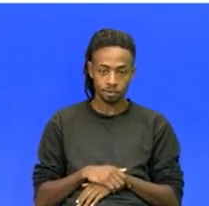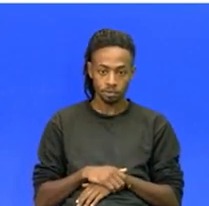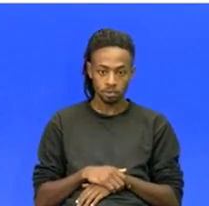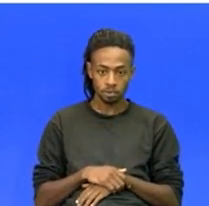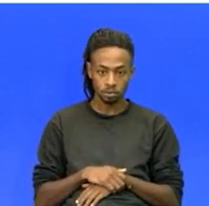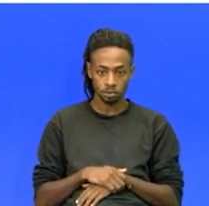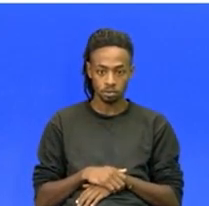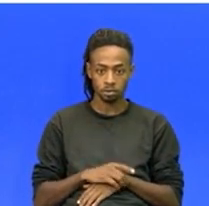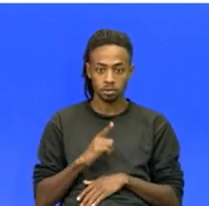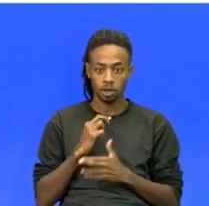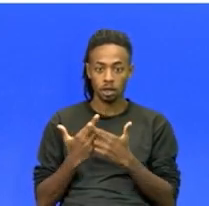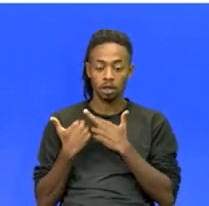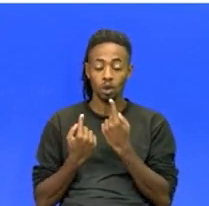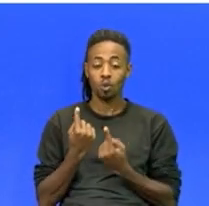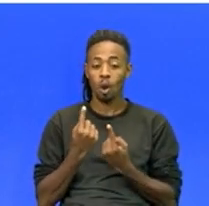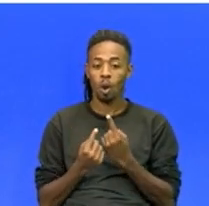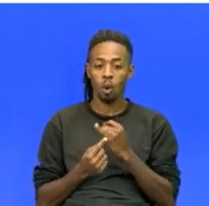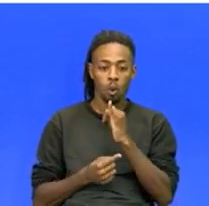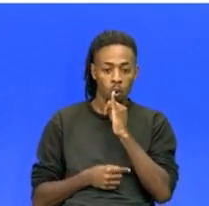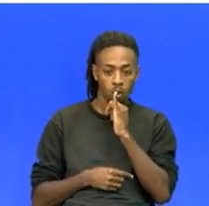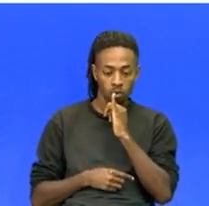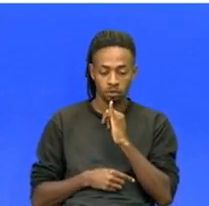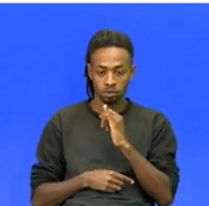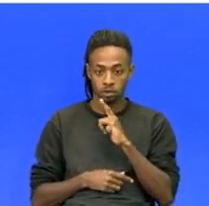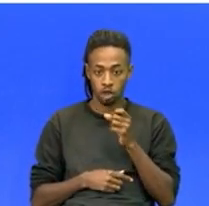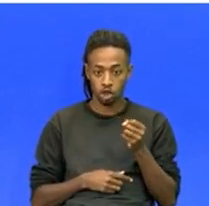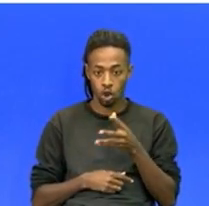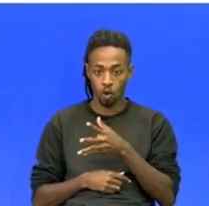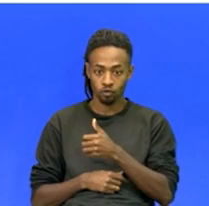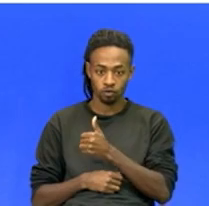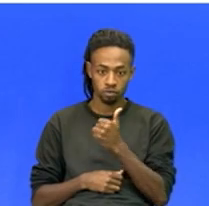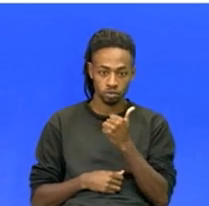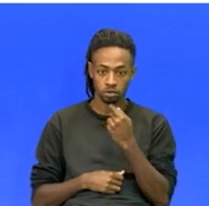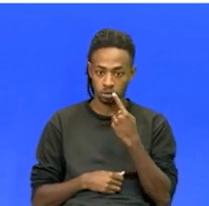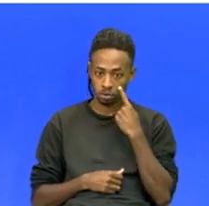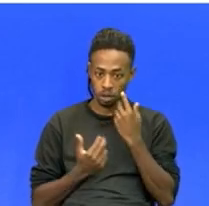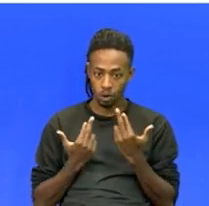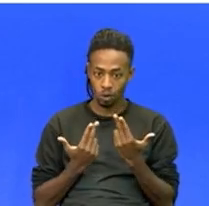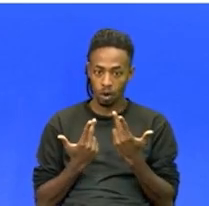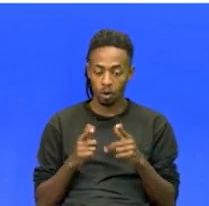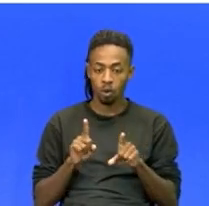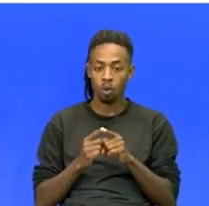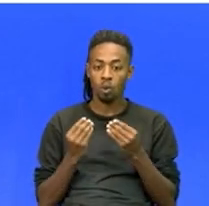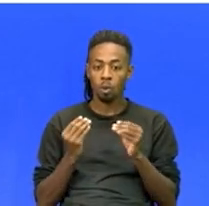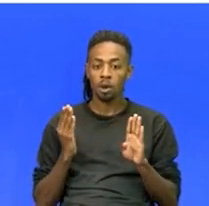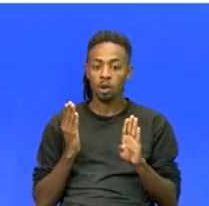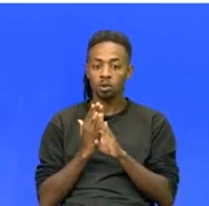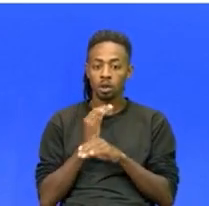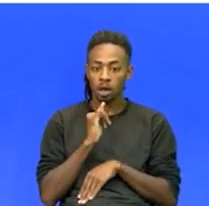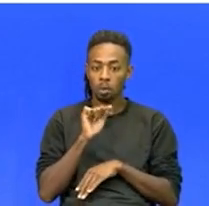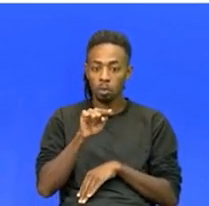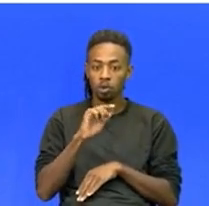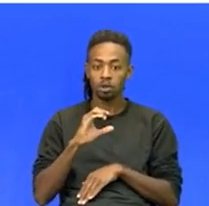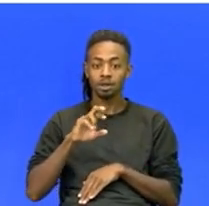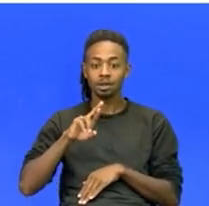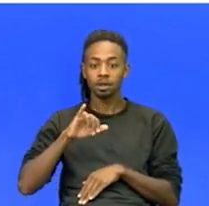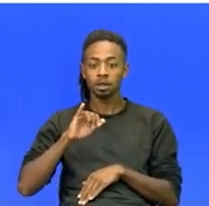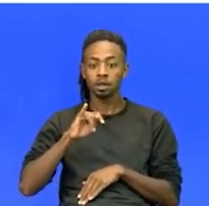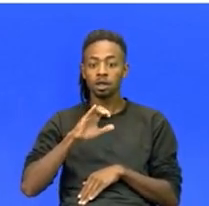tem a seguinte função. Então, nesse novo caso aqui, a mesma situação. Como que eu encontro o ponto crítico dessa